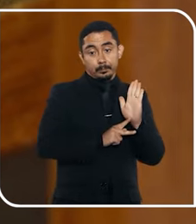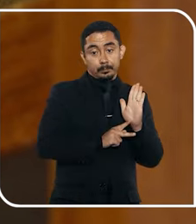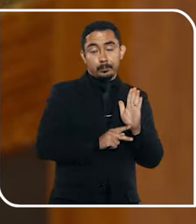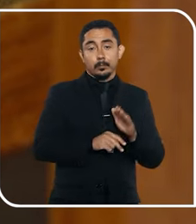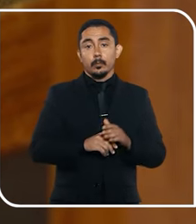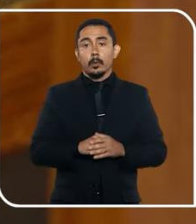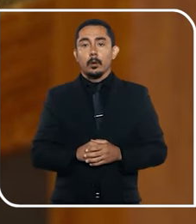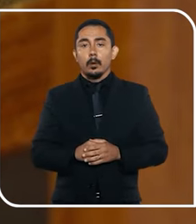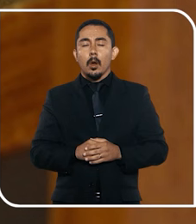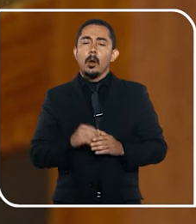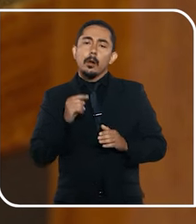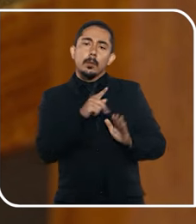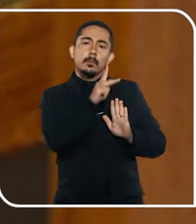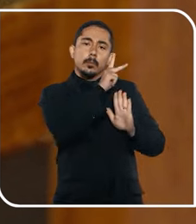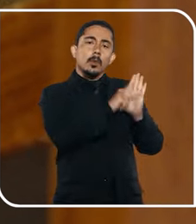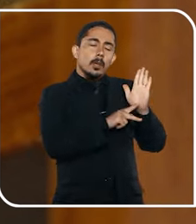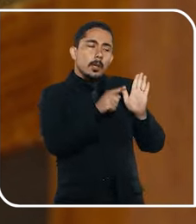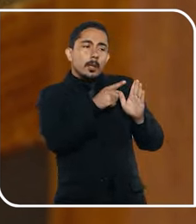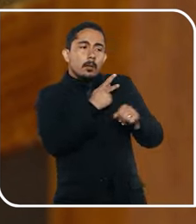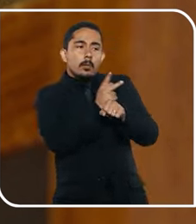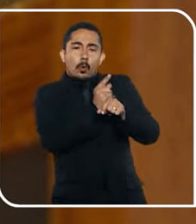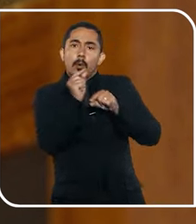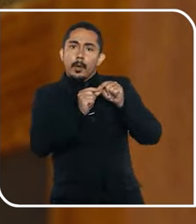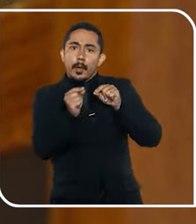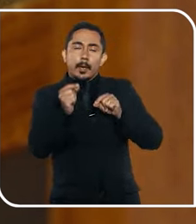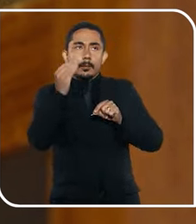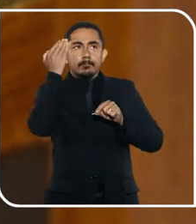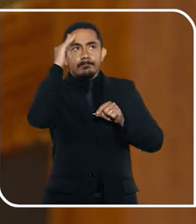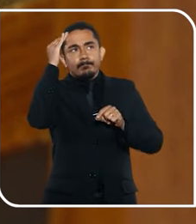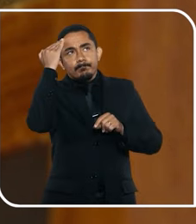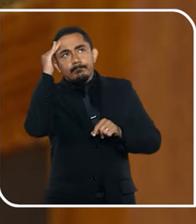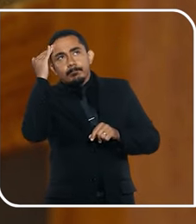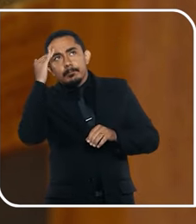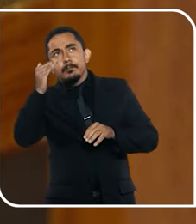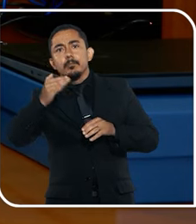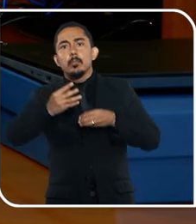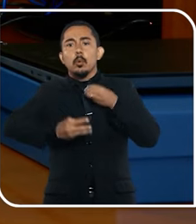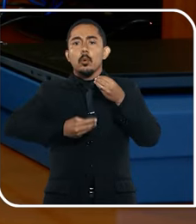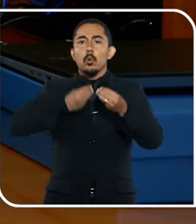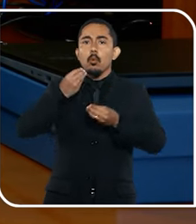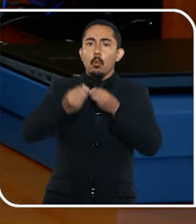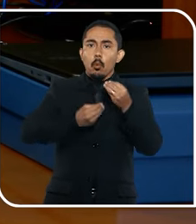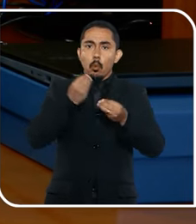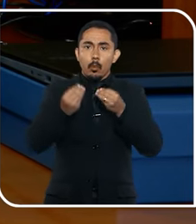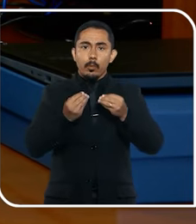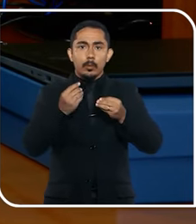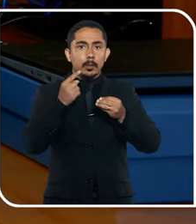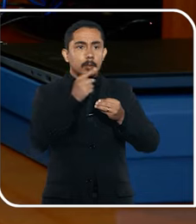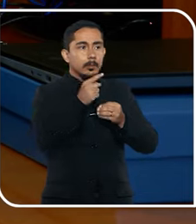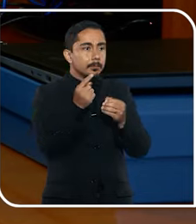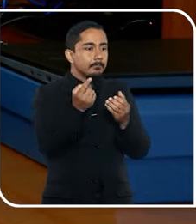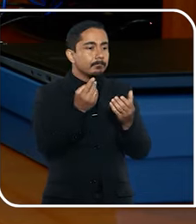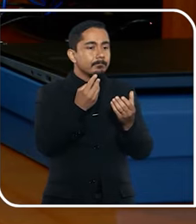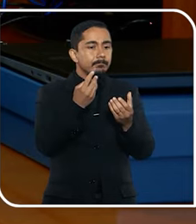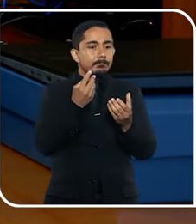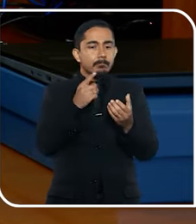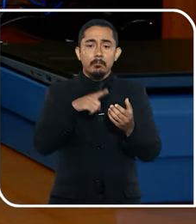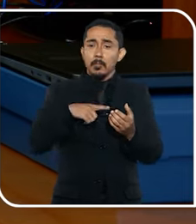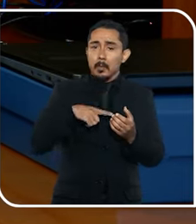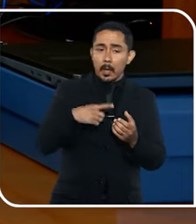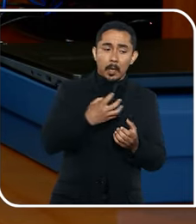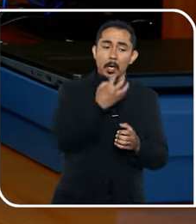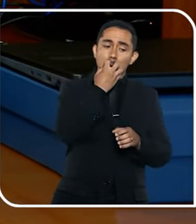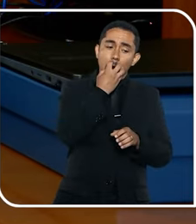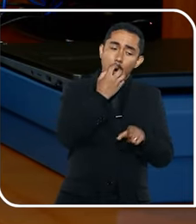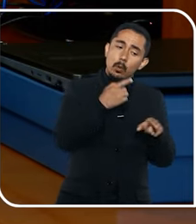proposta. O projeto, ele busca entender essa questão olhando por todos os lados, né, para